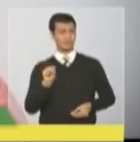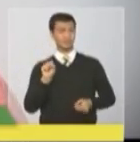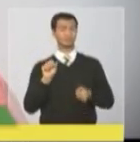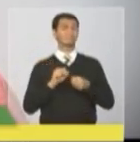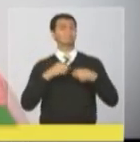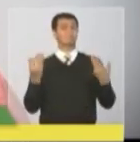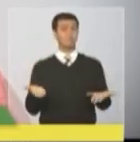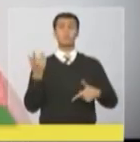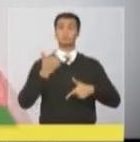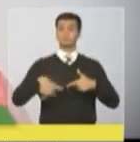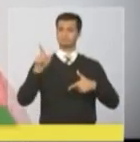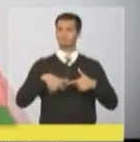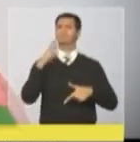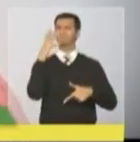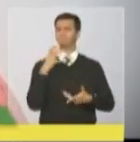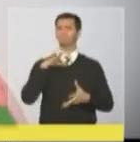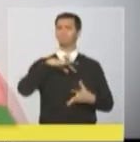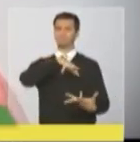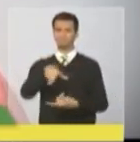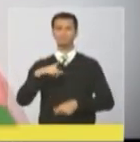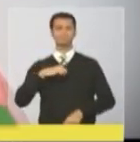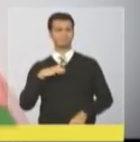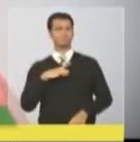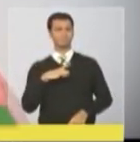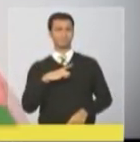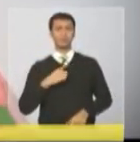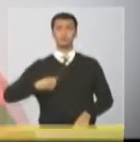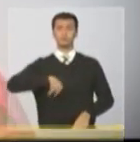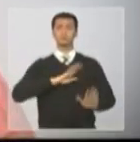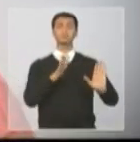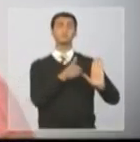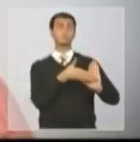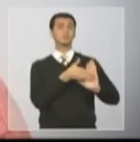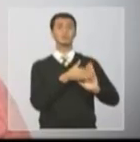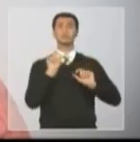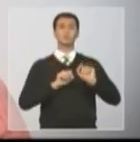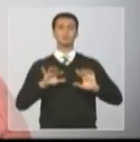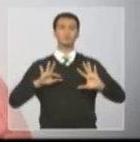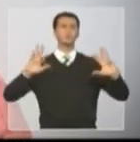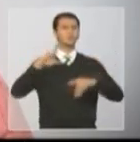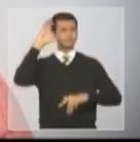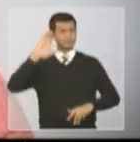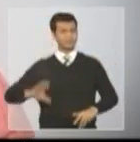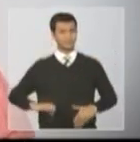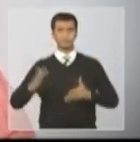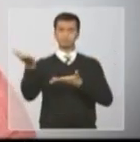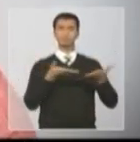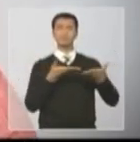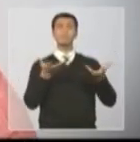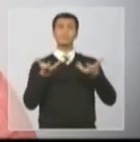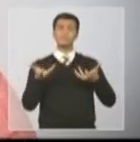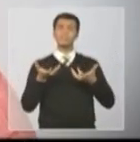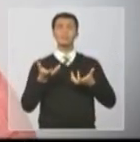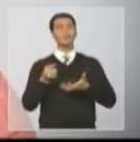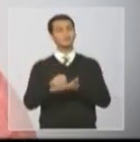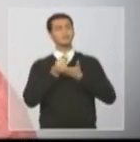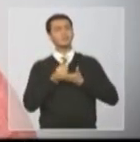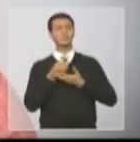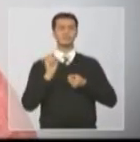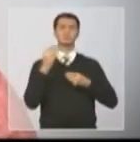dos mais graves problemas ambientais do planeta. Nossa proposta é envolver todos os cidadãos na busca por soluções que evitem